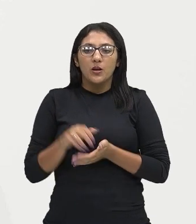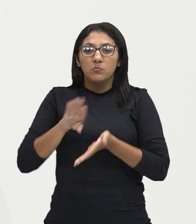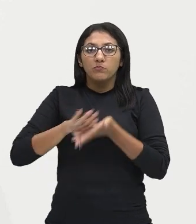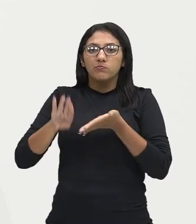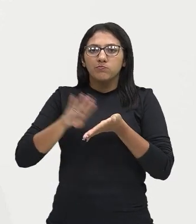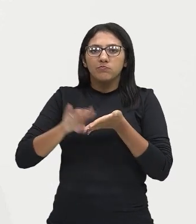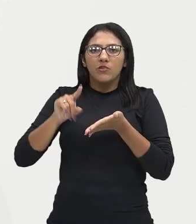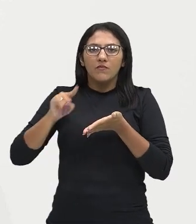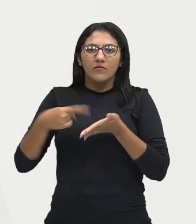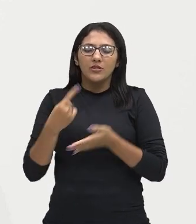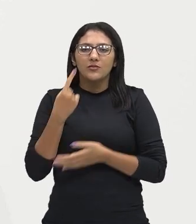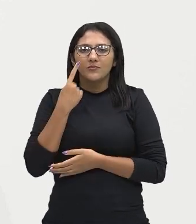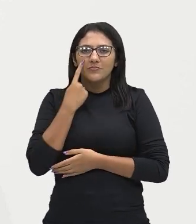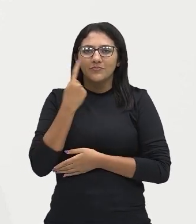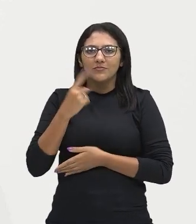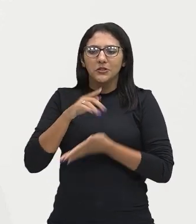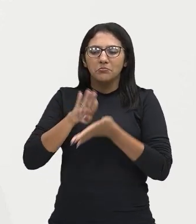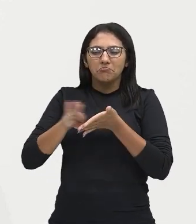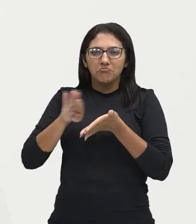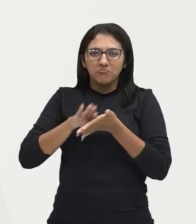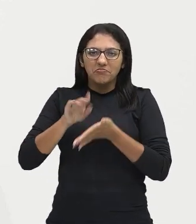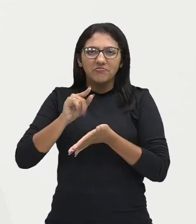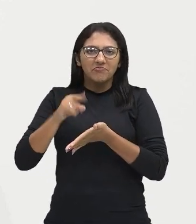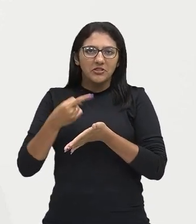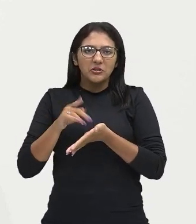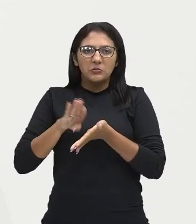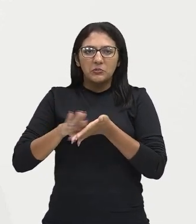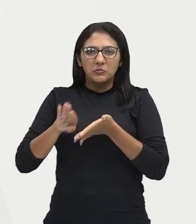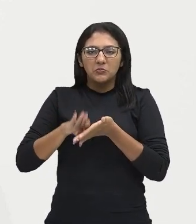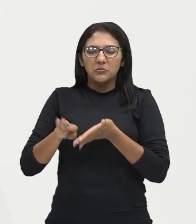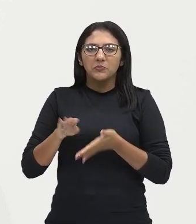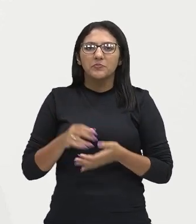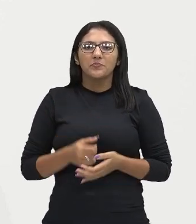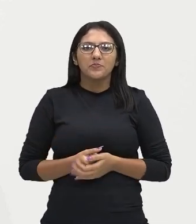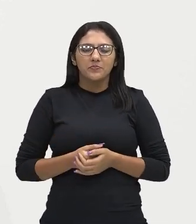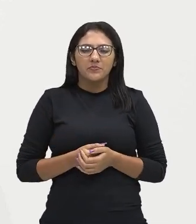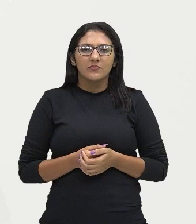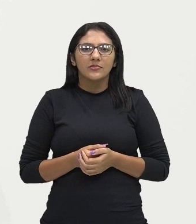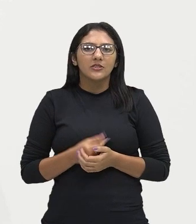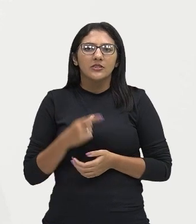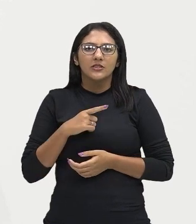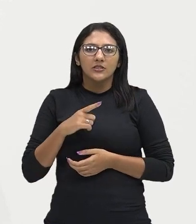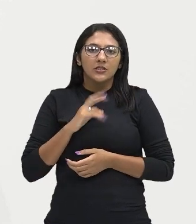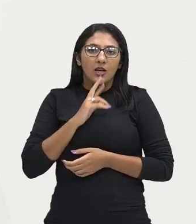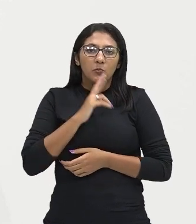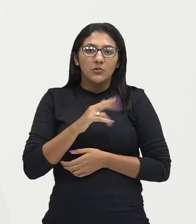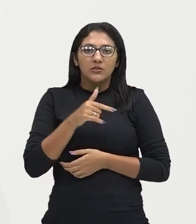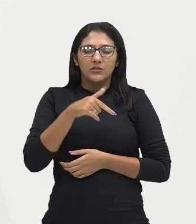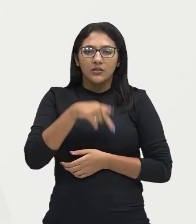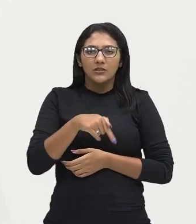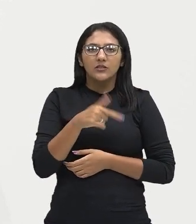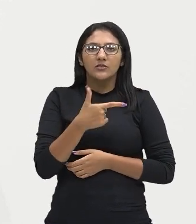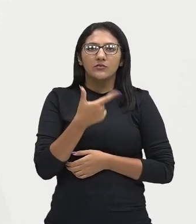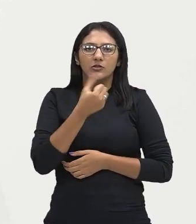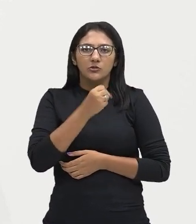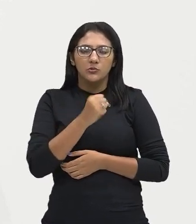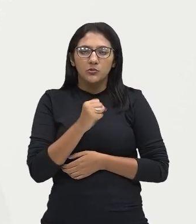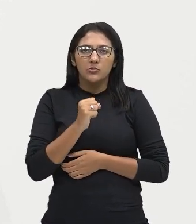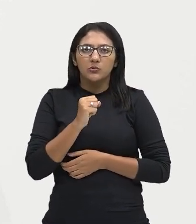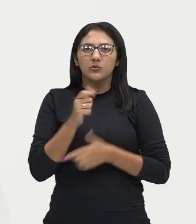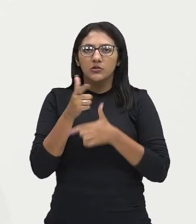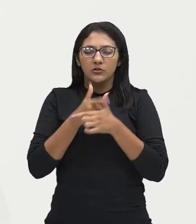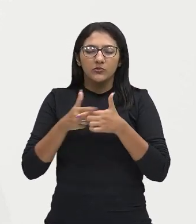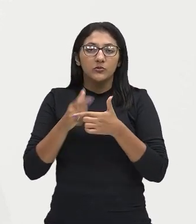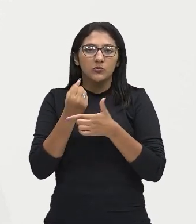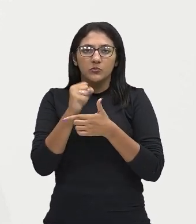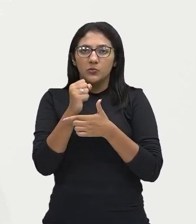vírgulas, tirando as vírgulas, tá legal? Tirando as vírgulas, ficamos então com 728 dividido